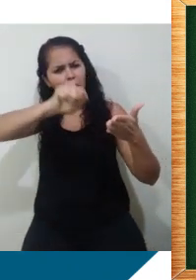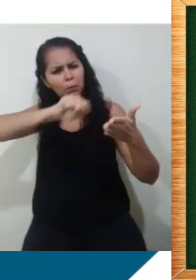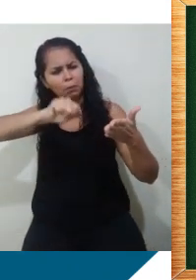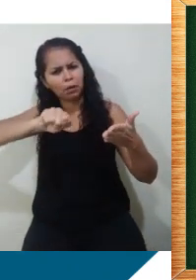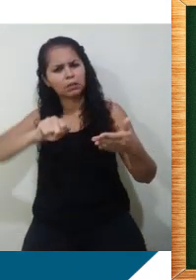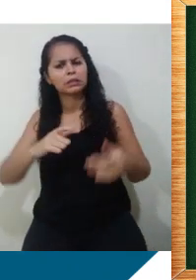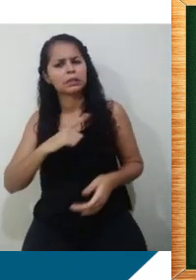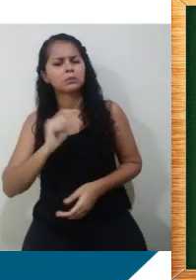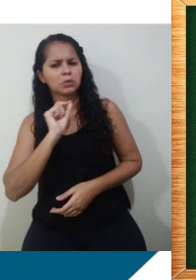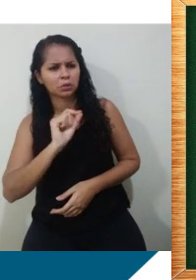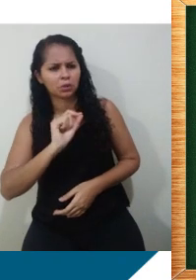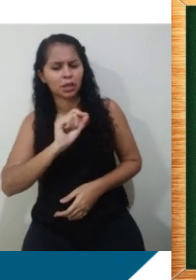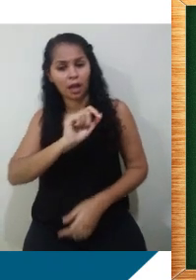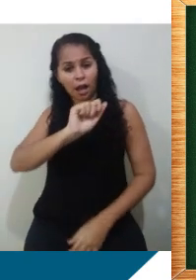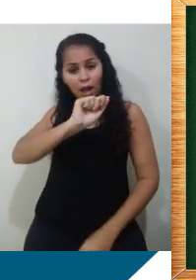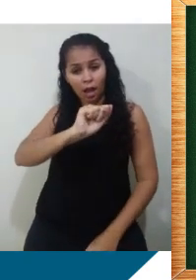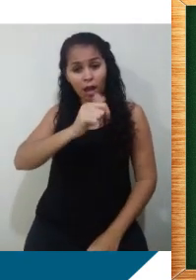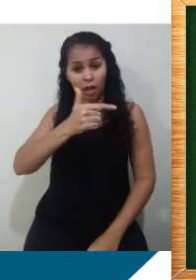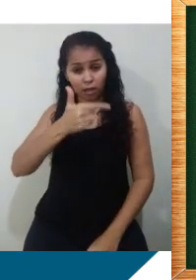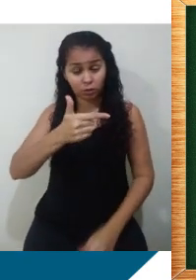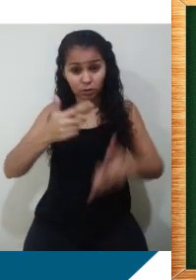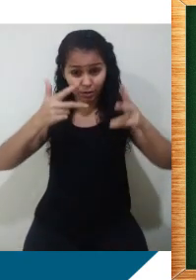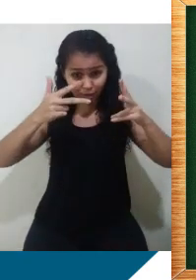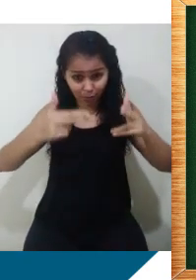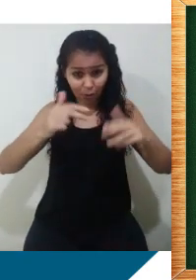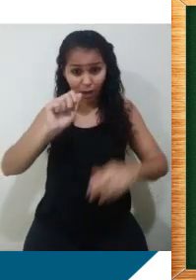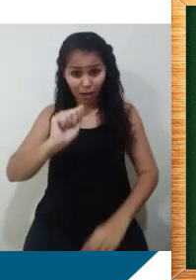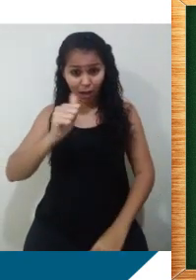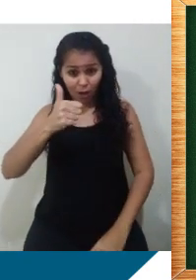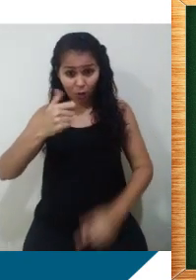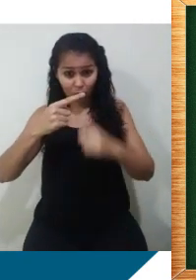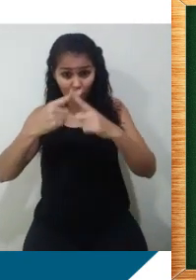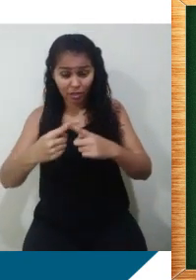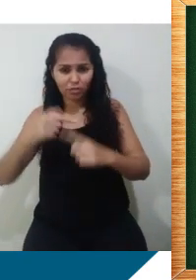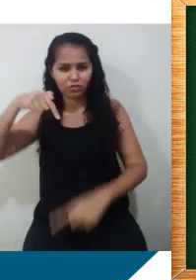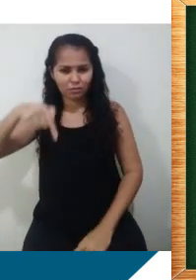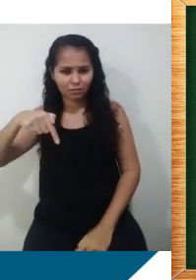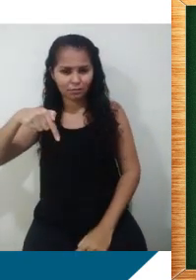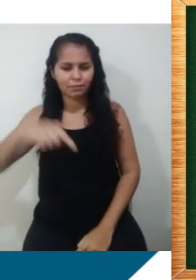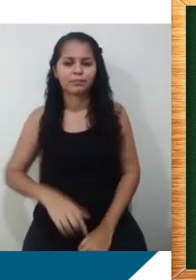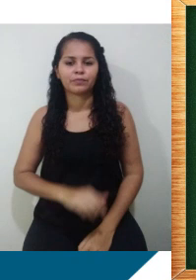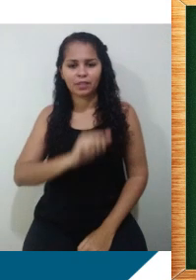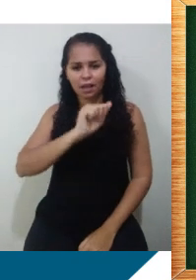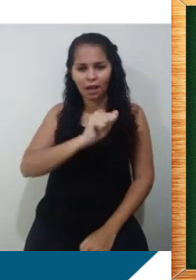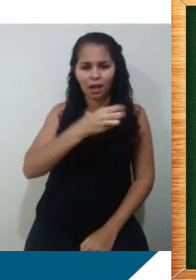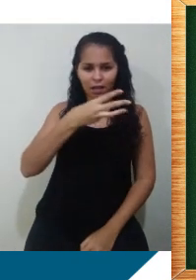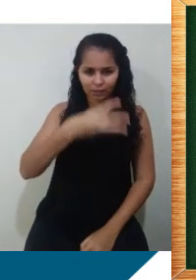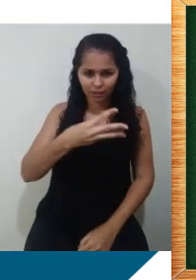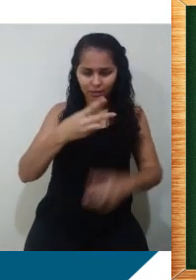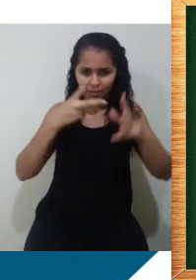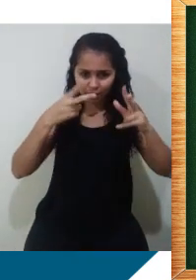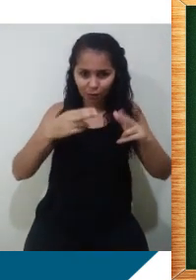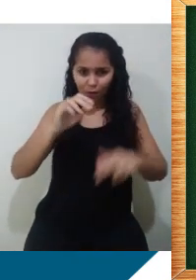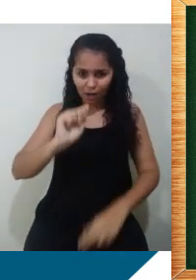A2 será igual a A1 vezes Q. O A3 será igual a A2 vezes